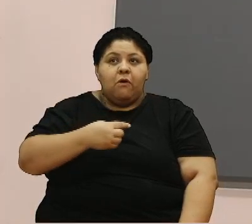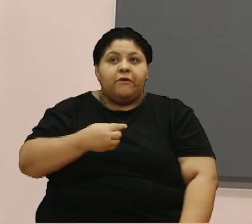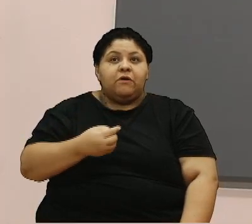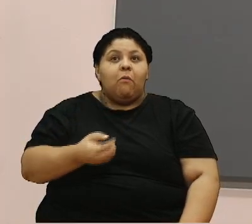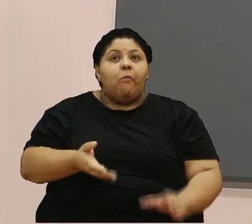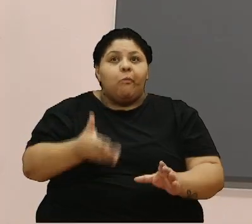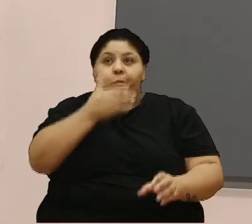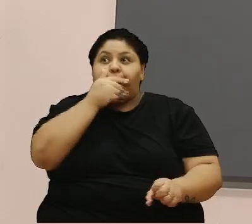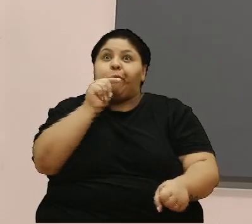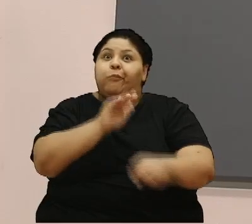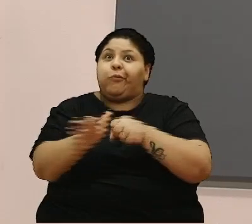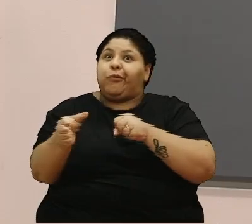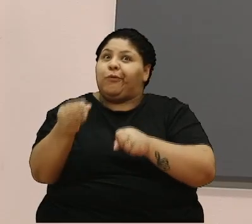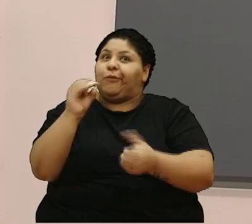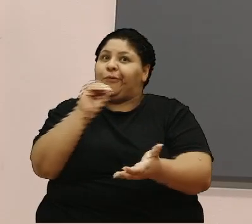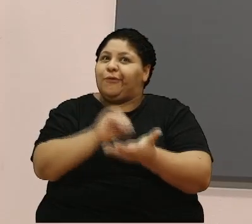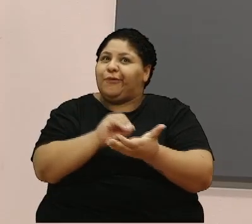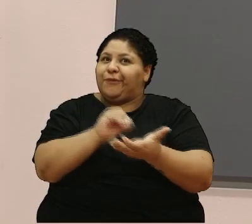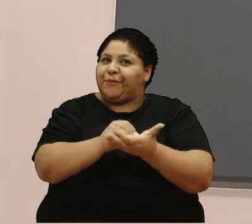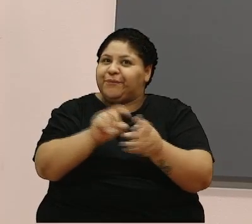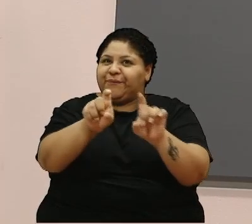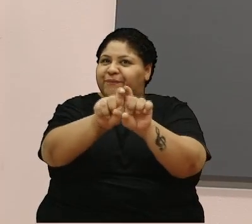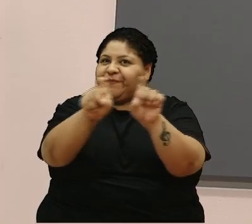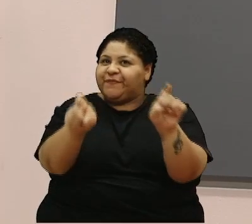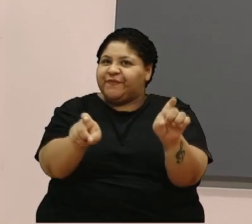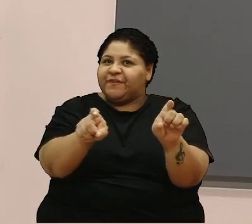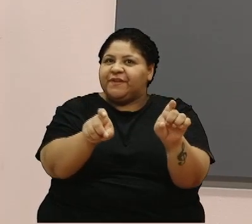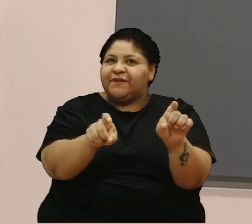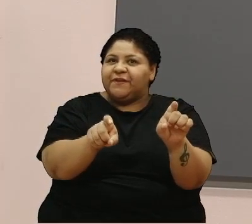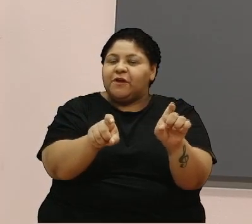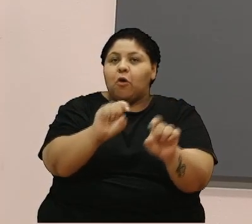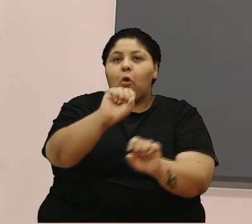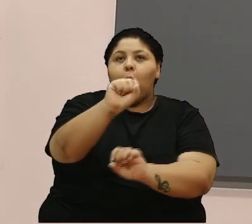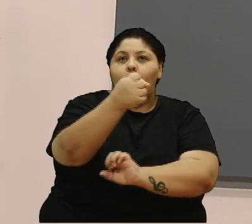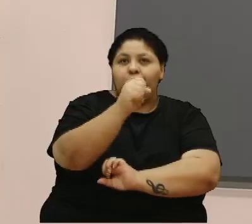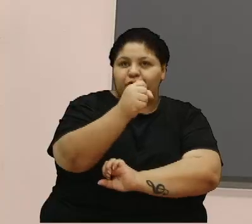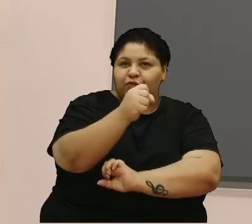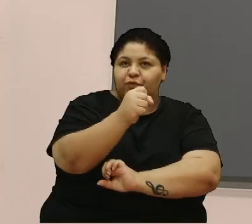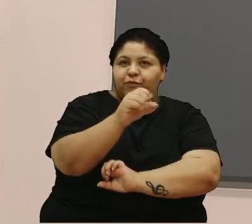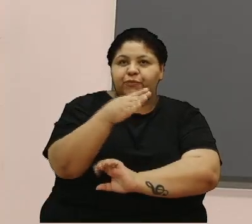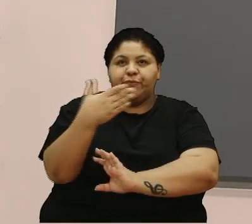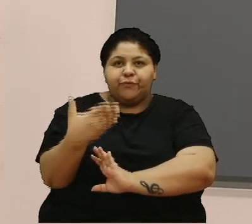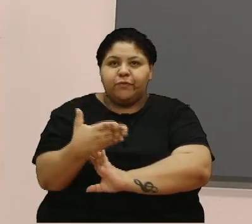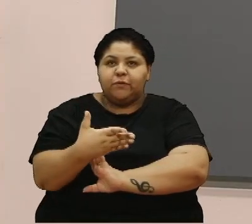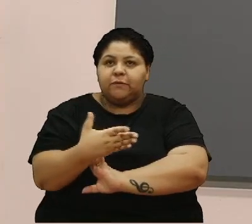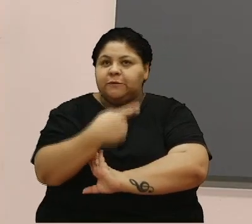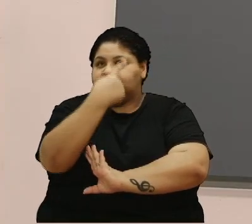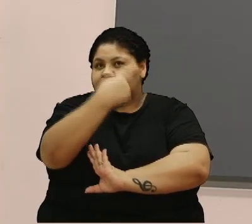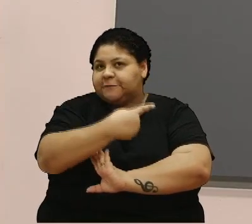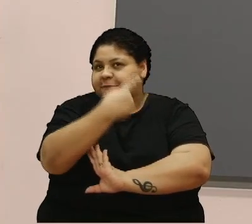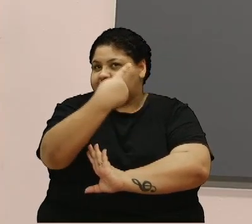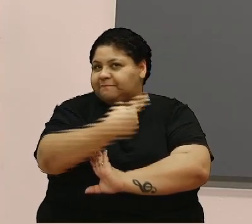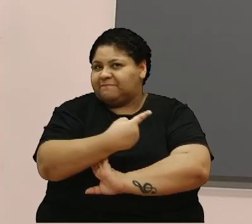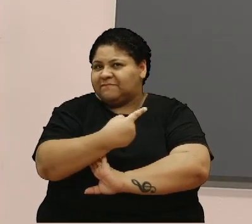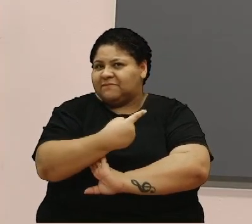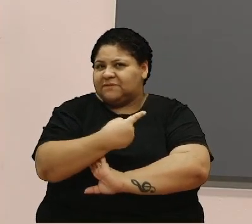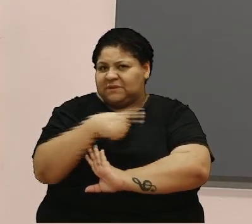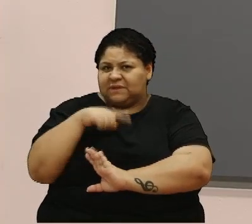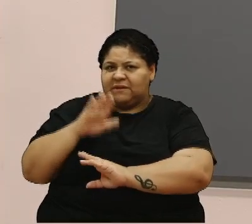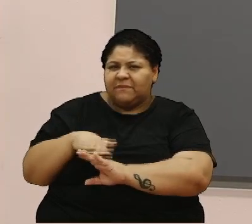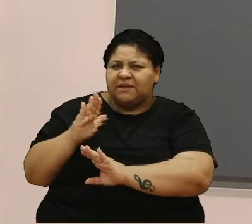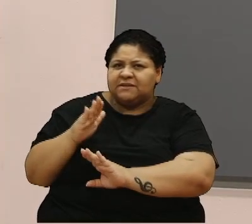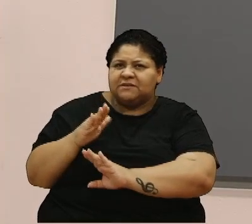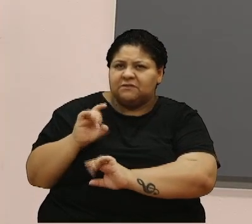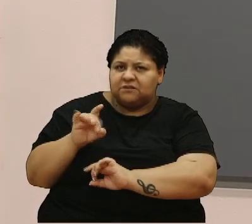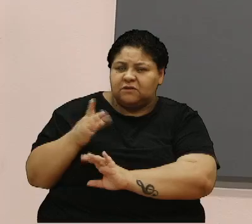lá. Ginecologista, 16/5, 8. Então, tem mais?